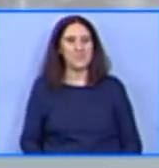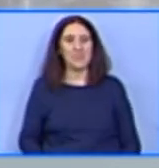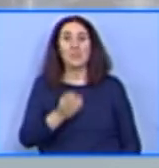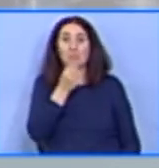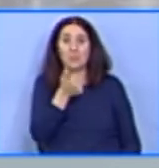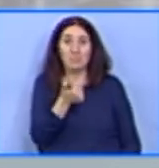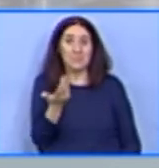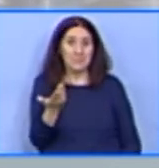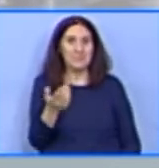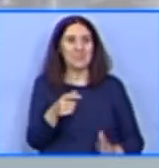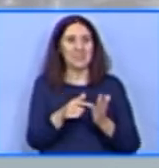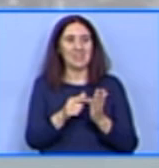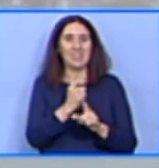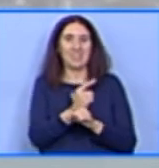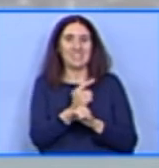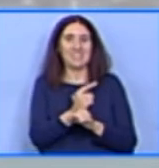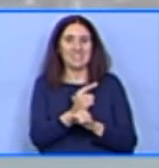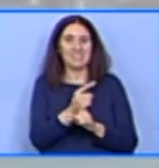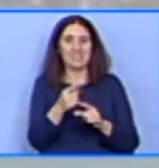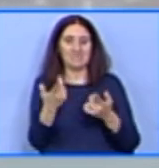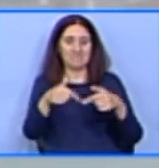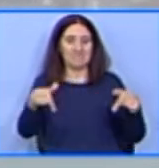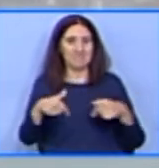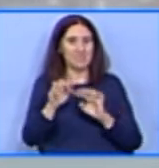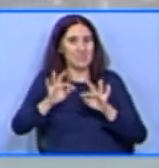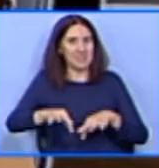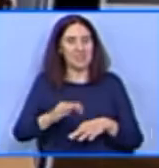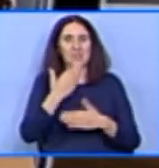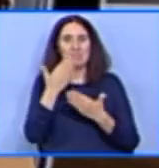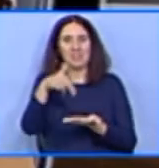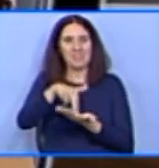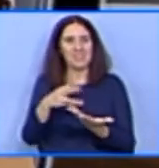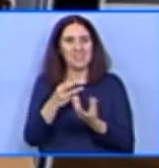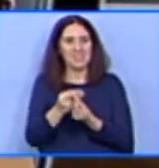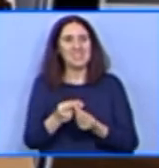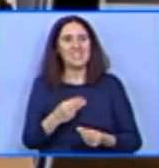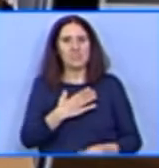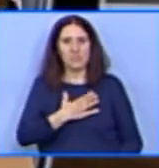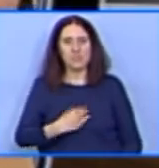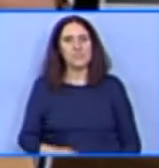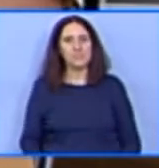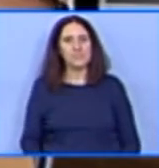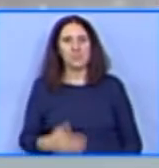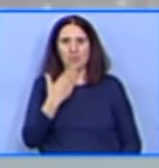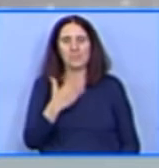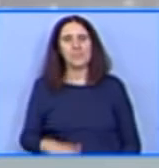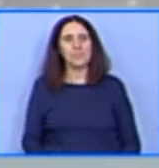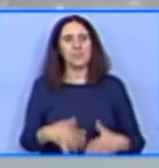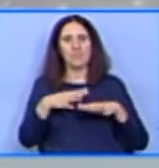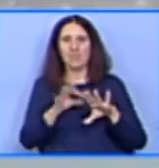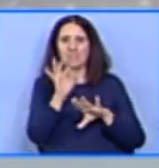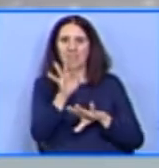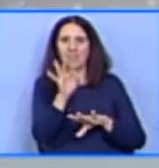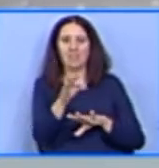chegamos então ao final deste nosso espaço. Obrigado por terem estado connosco, pelas sugestões para férias. Obrigado. Também e o olhar